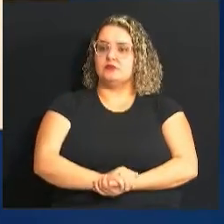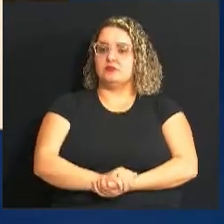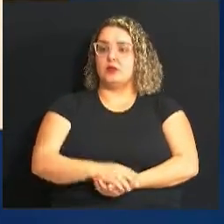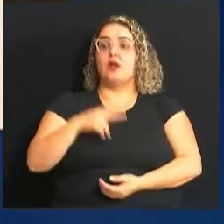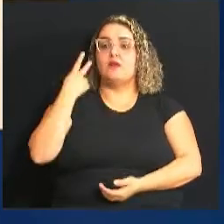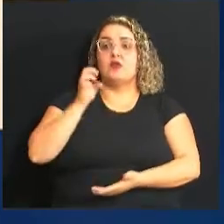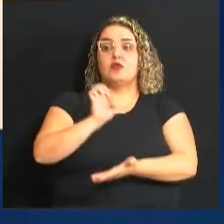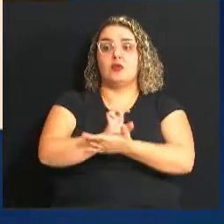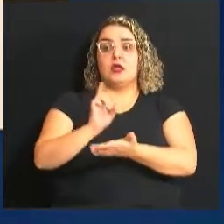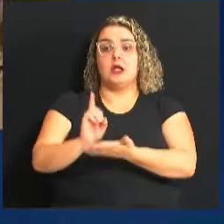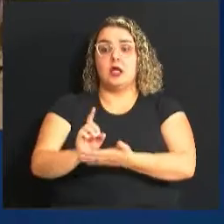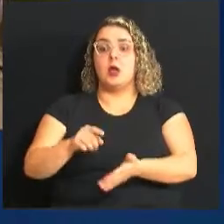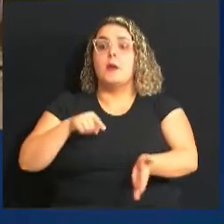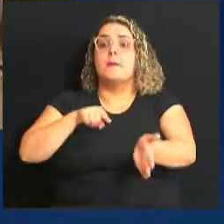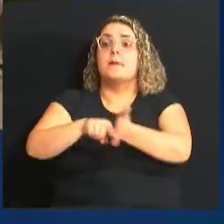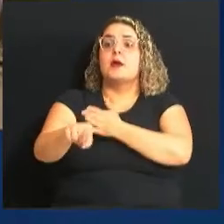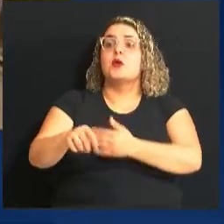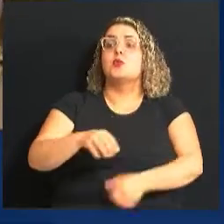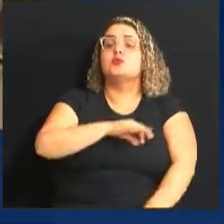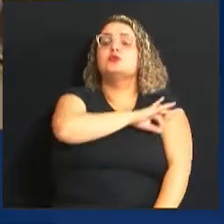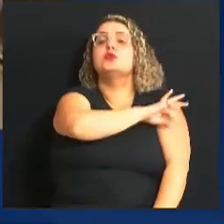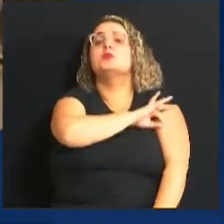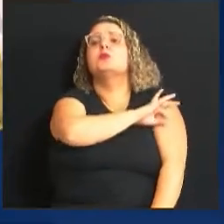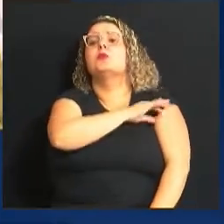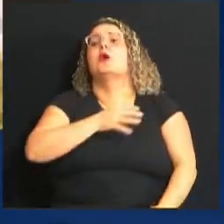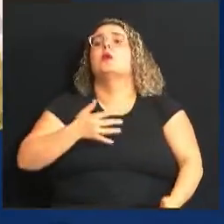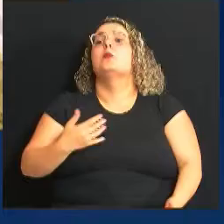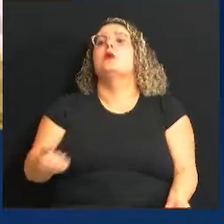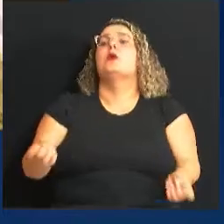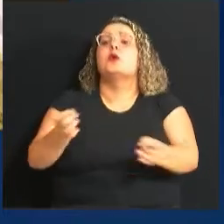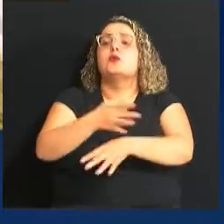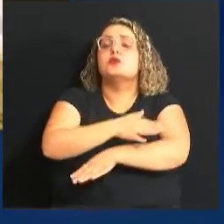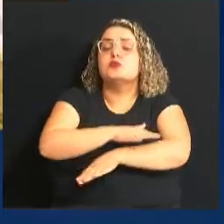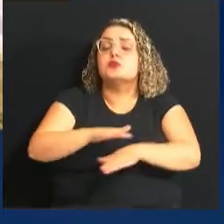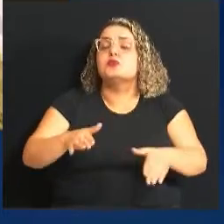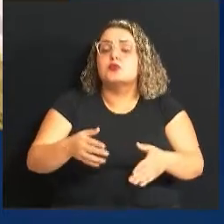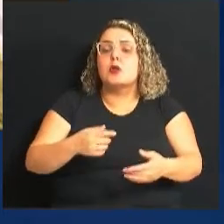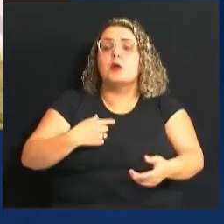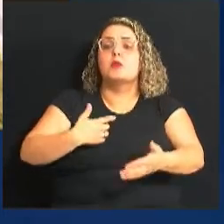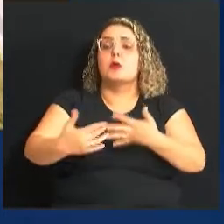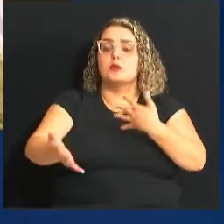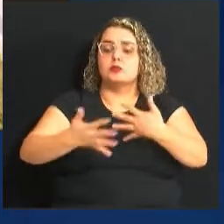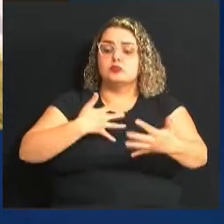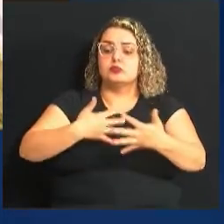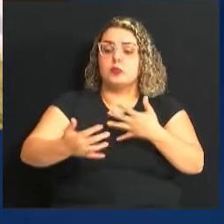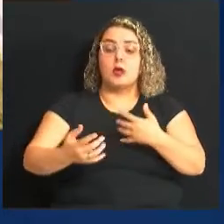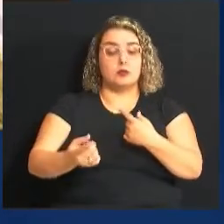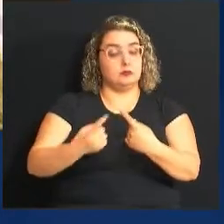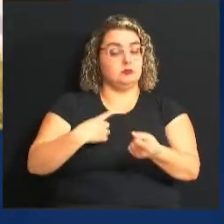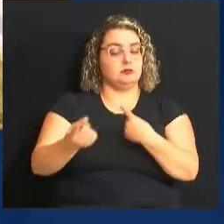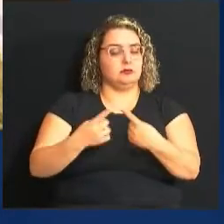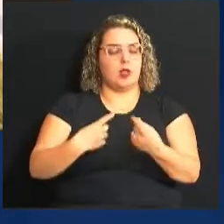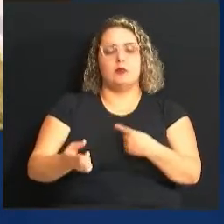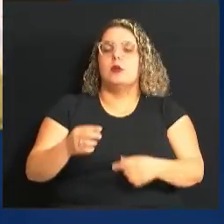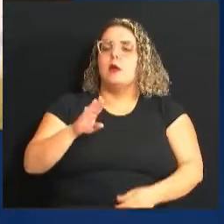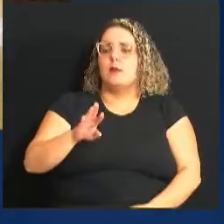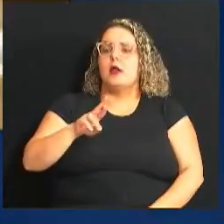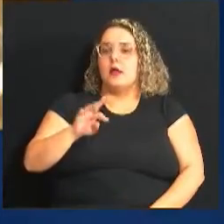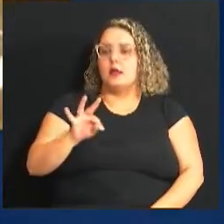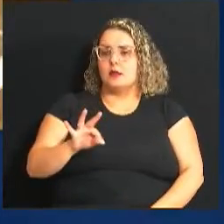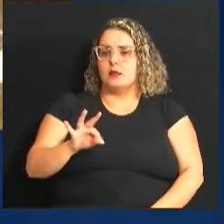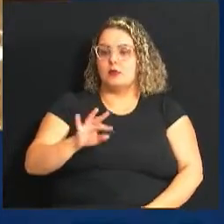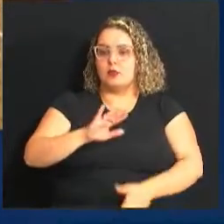Ribeiro questiona a prefeitura sobre o término da obra do corredor BRT em um trecho no bairro Jardim